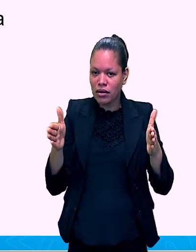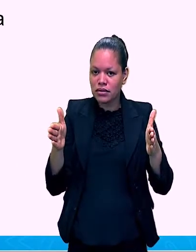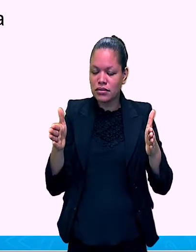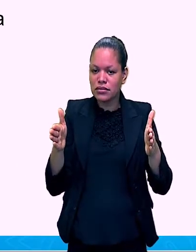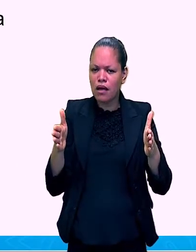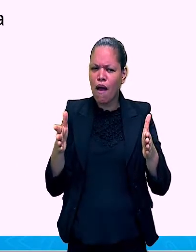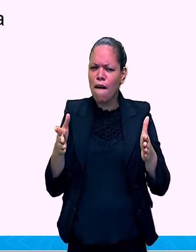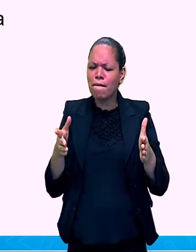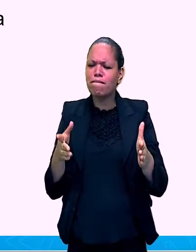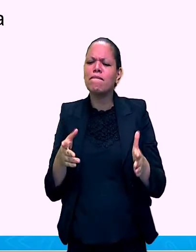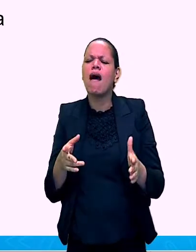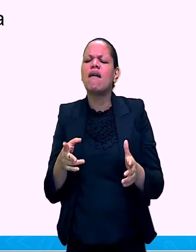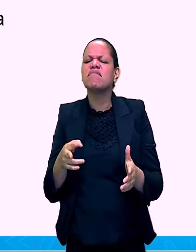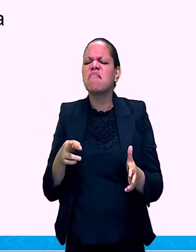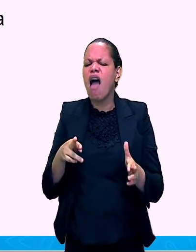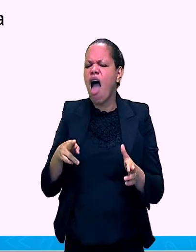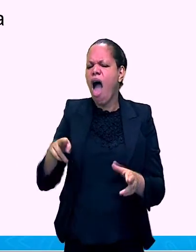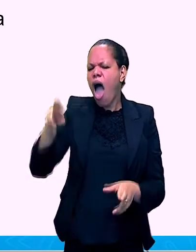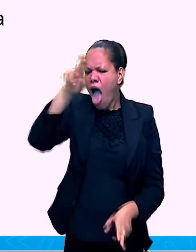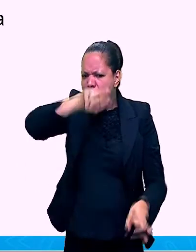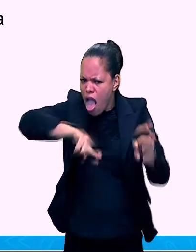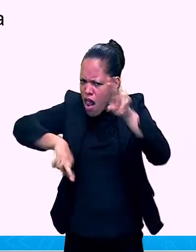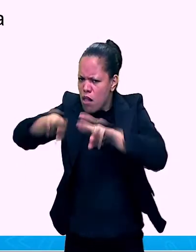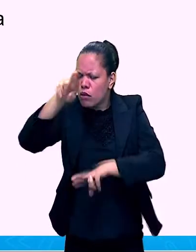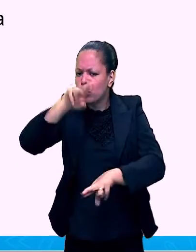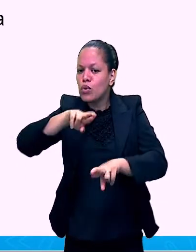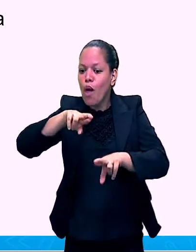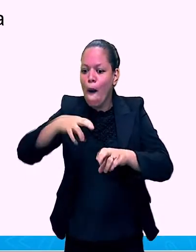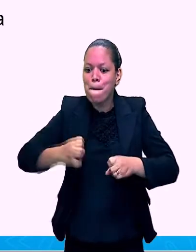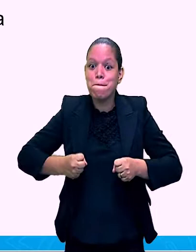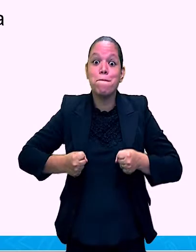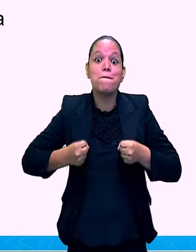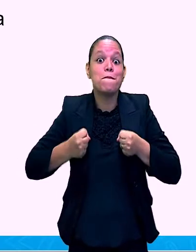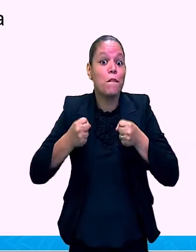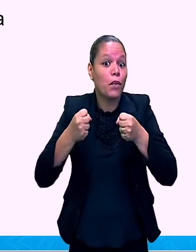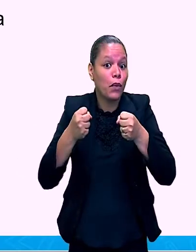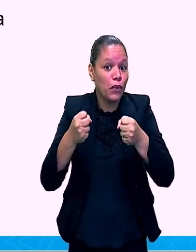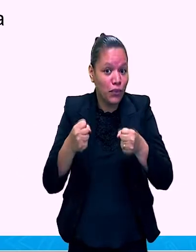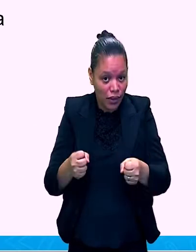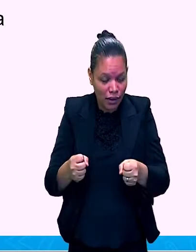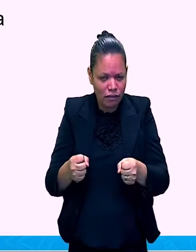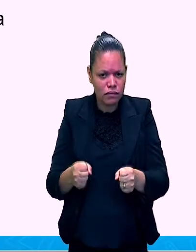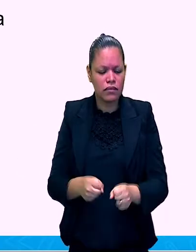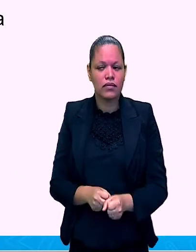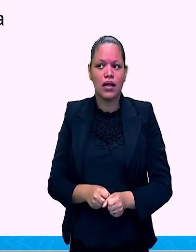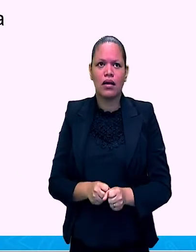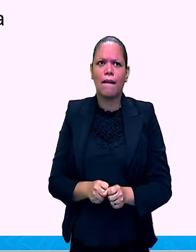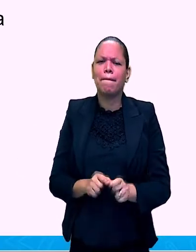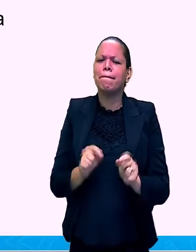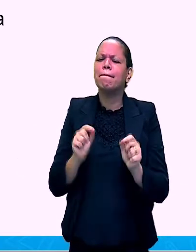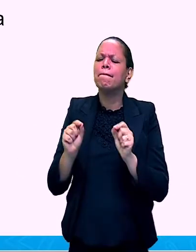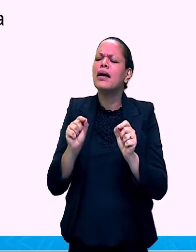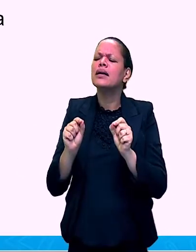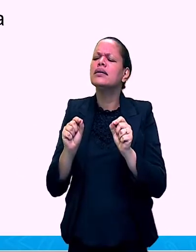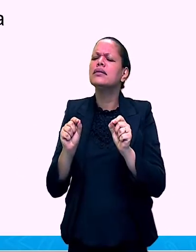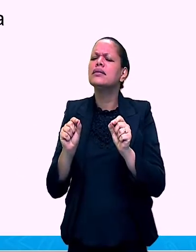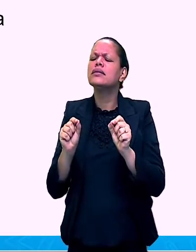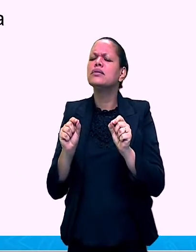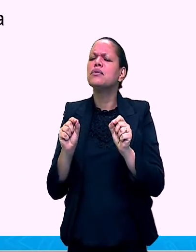poder. O que inclui o poder? Inclui o poder sobre fixos,